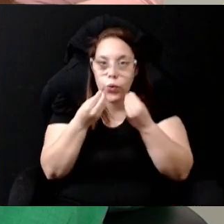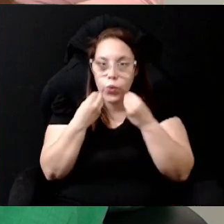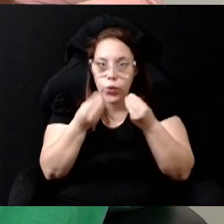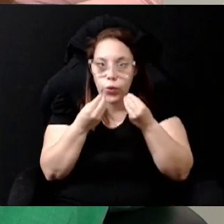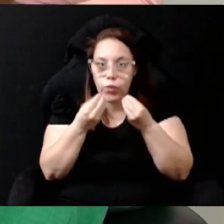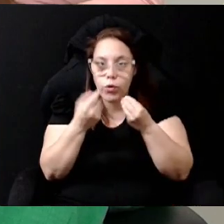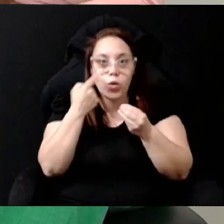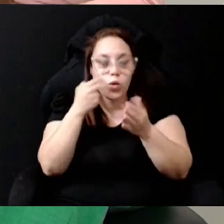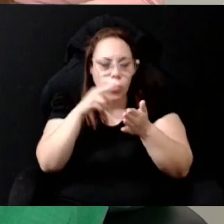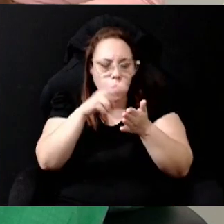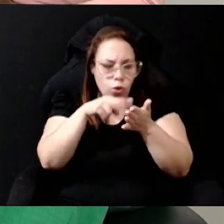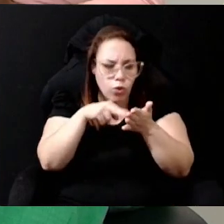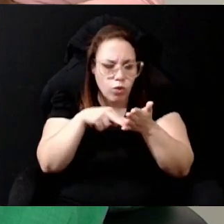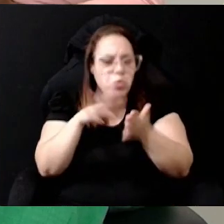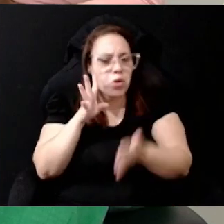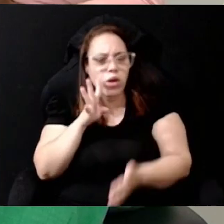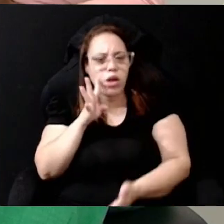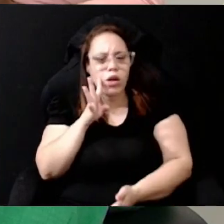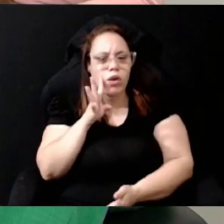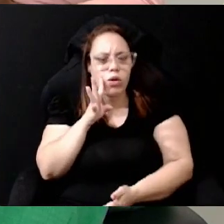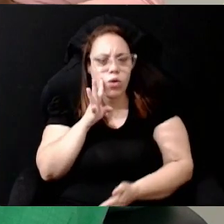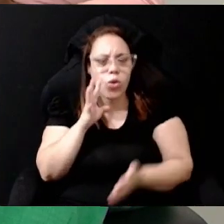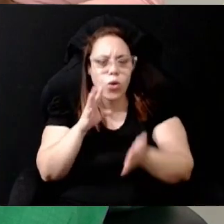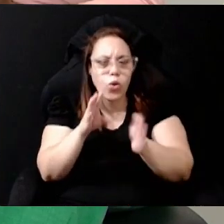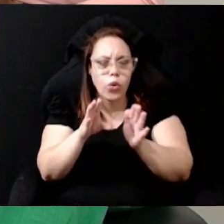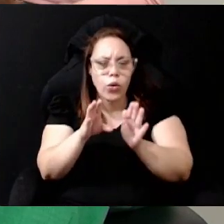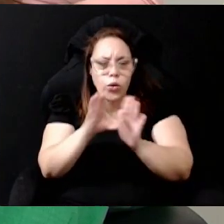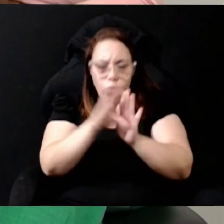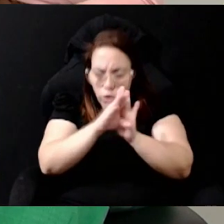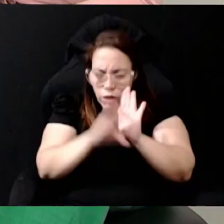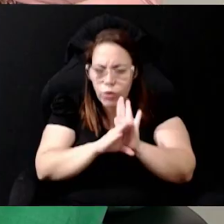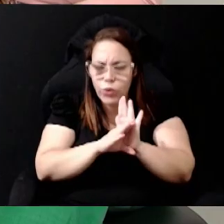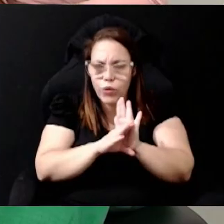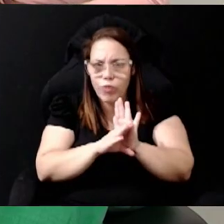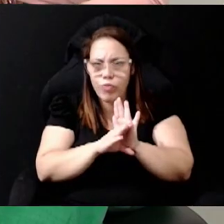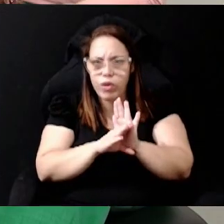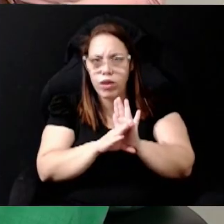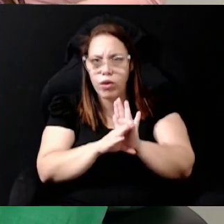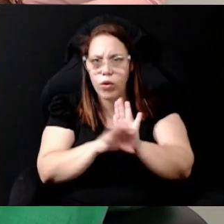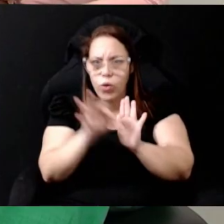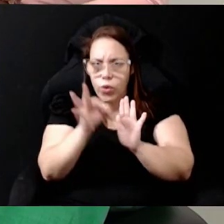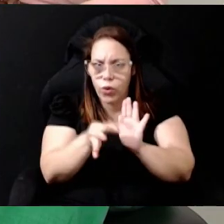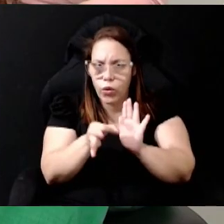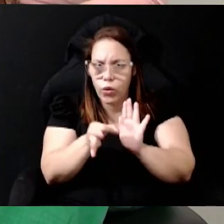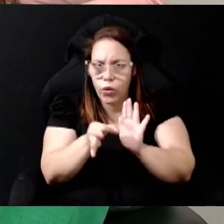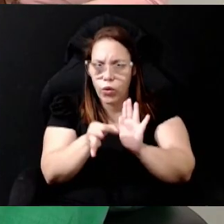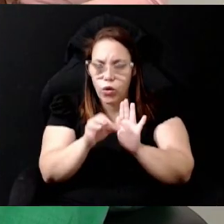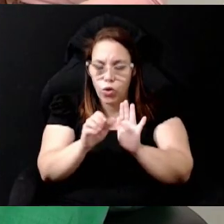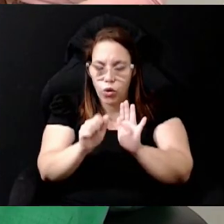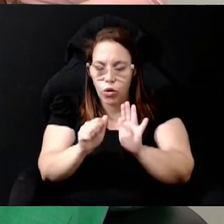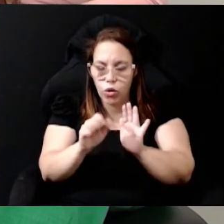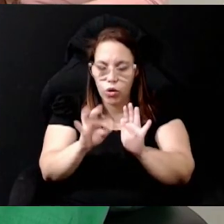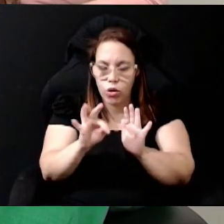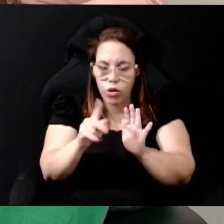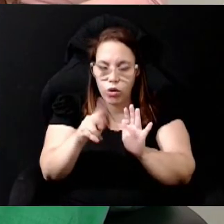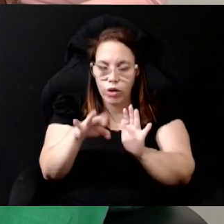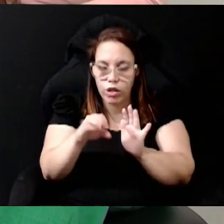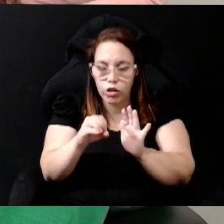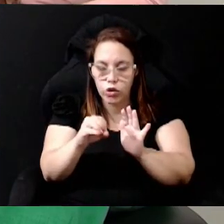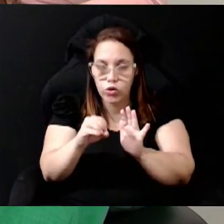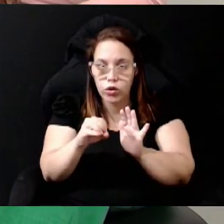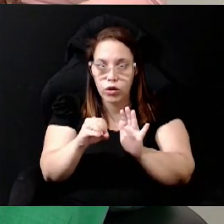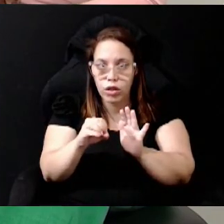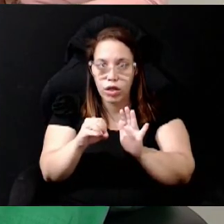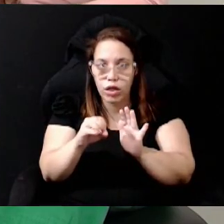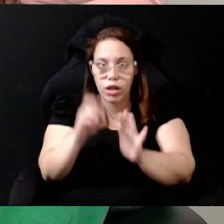10.639, como que seria? Eu estou vendo aqui, é muito interessante o conteúdo, né, que se refere ao caput do artigo, né,